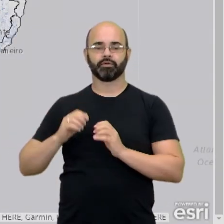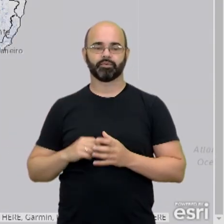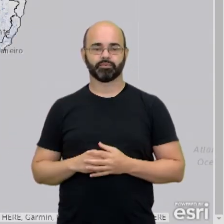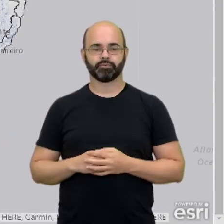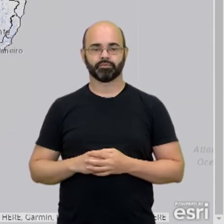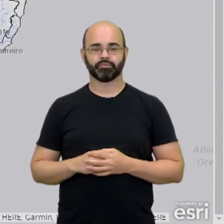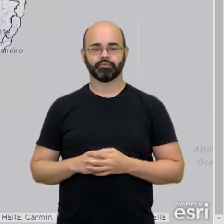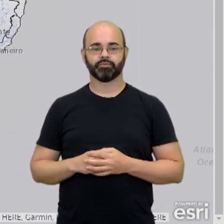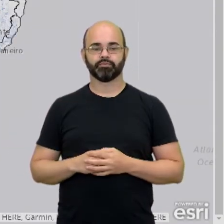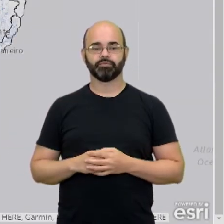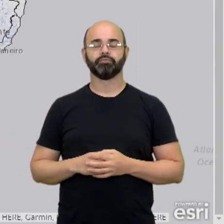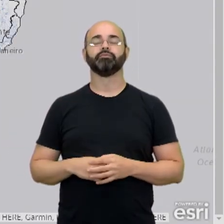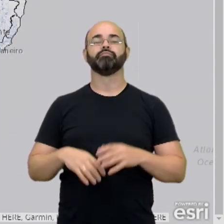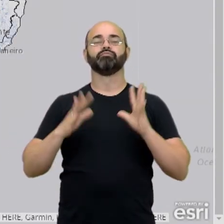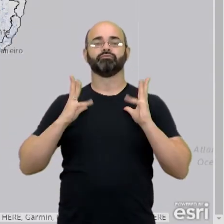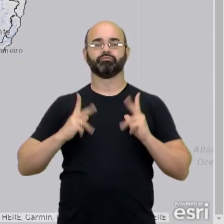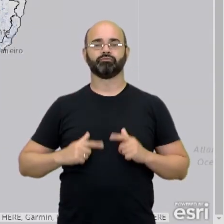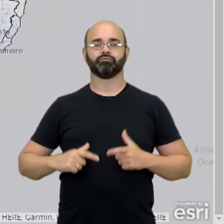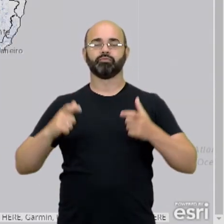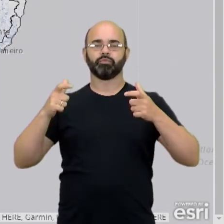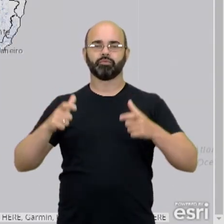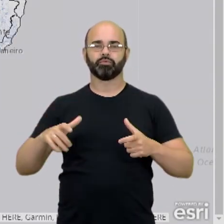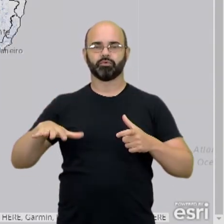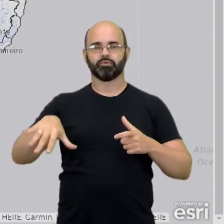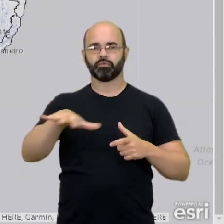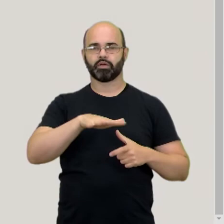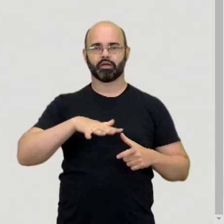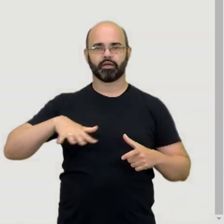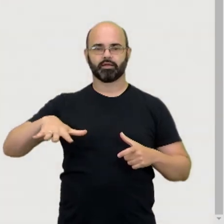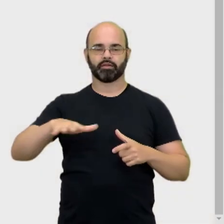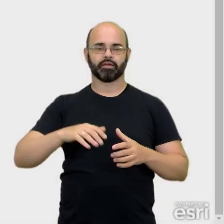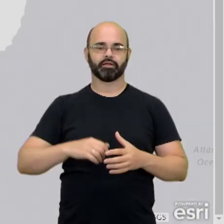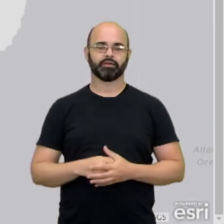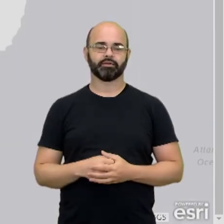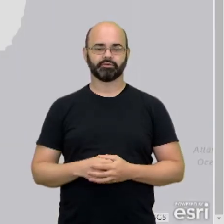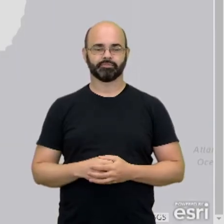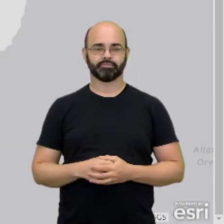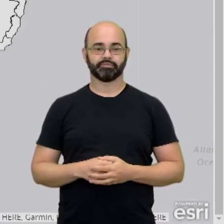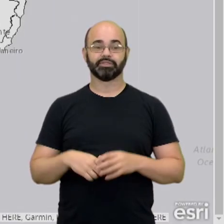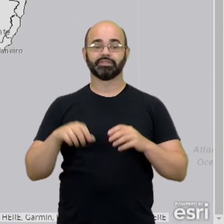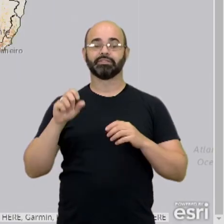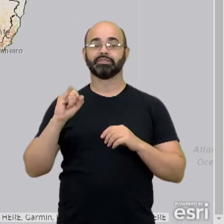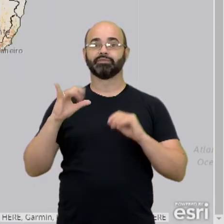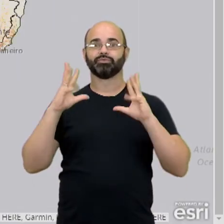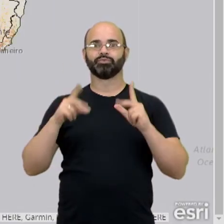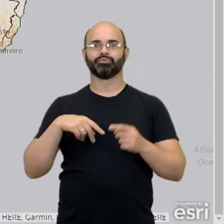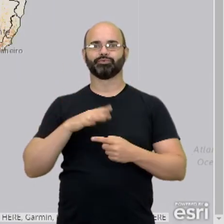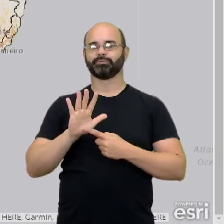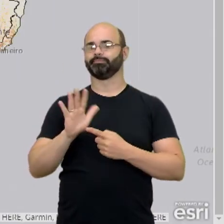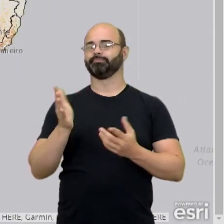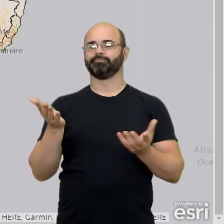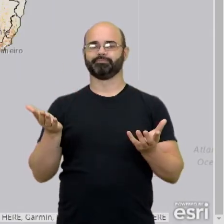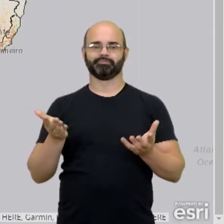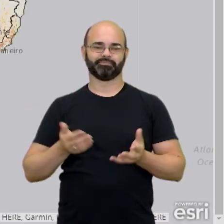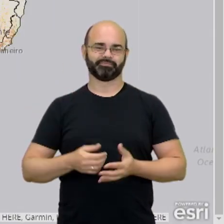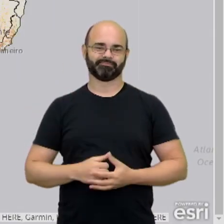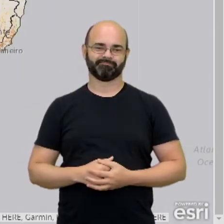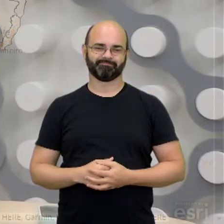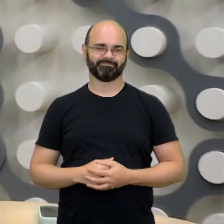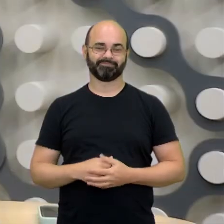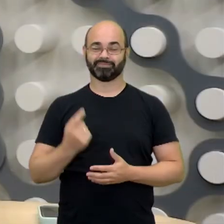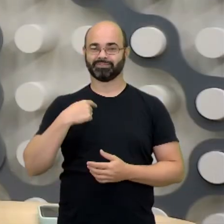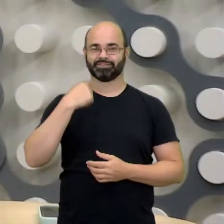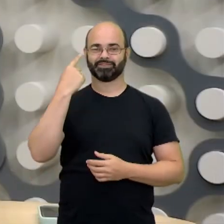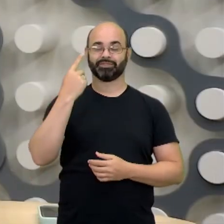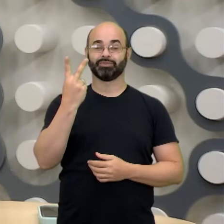saneamento ambiental, e assim vai indo, pessoal. Se eu tiver que apresentar tudo aqui, ó, então teria que ficar aqui mais umas